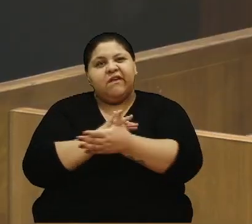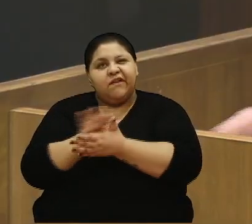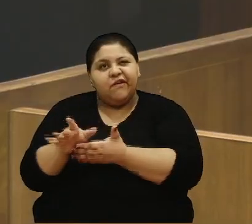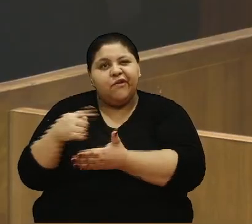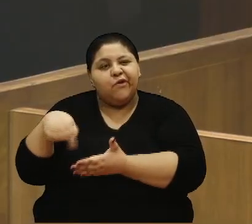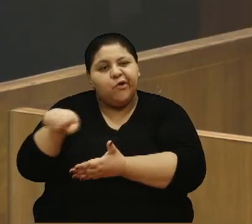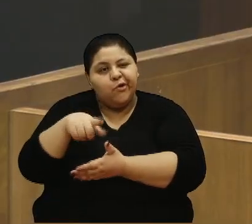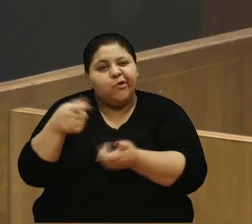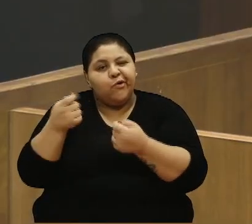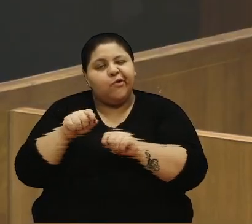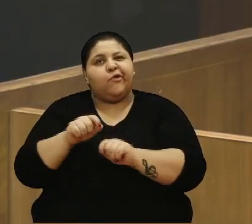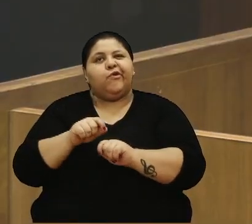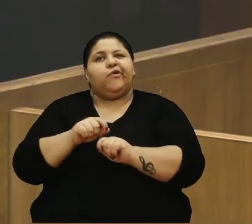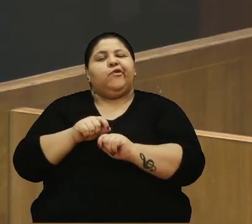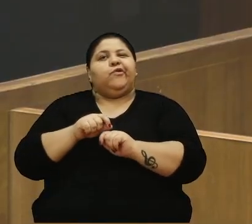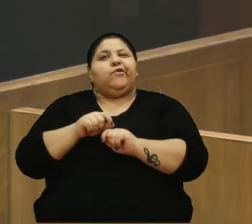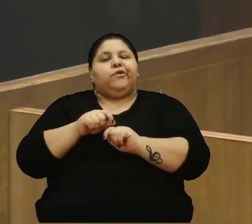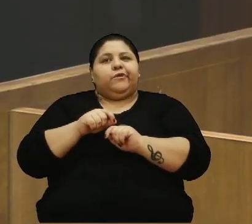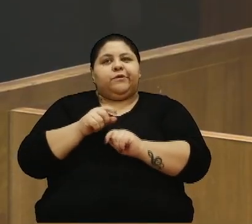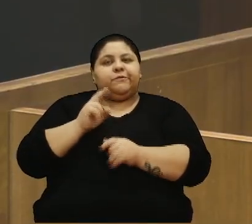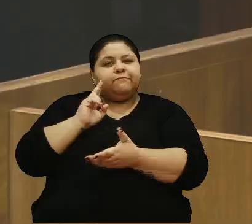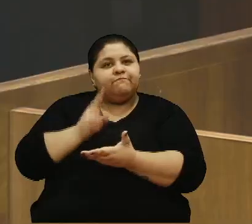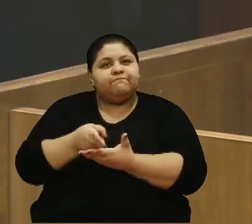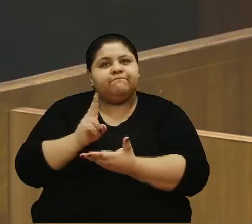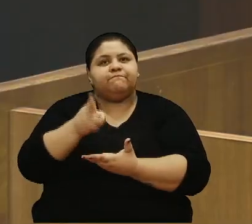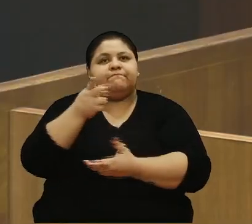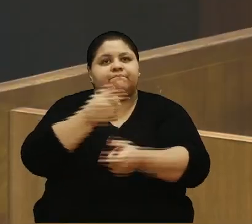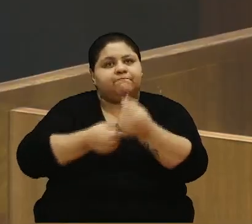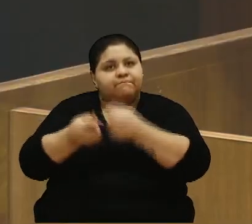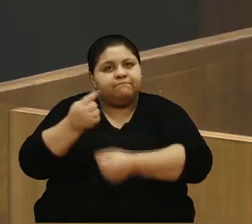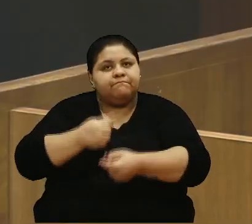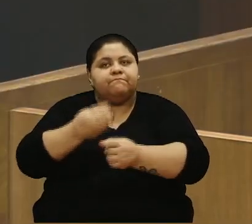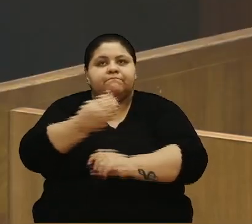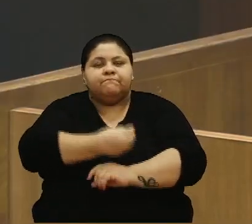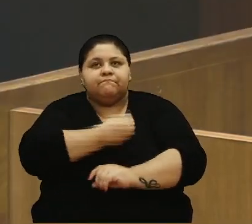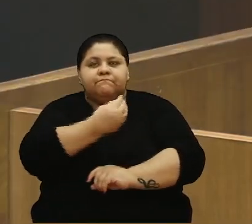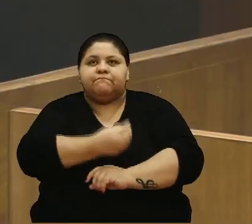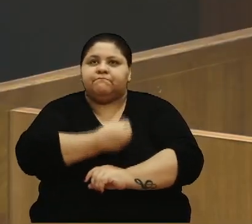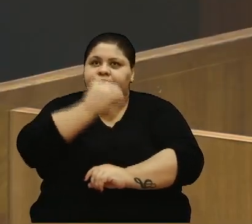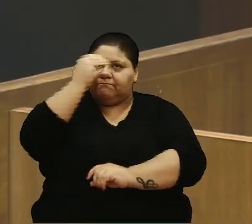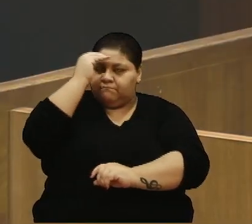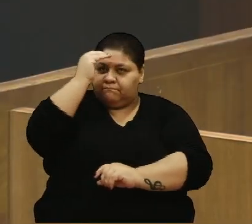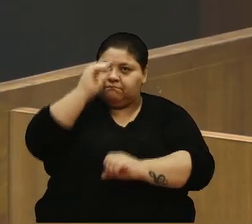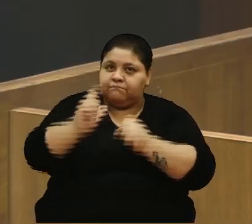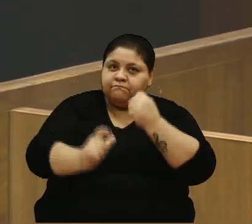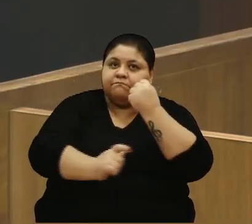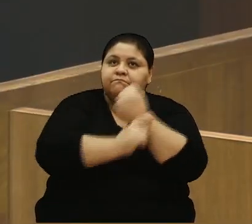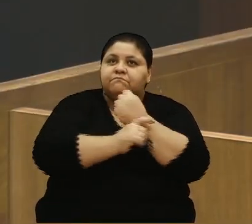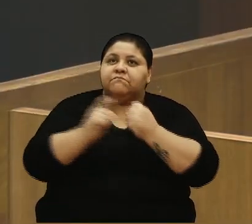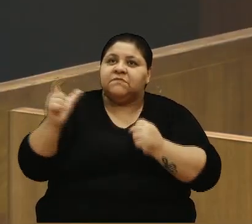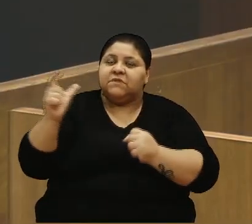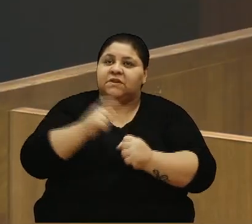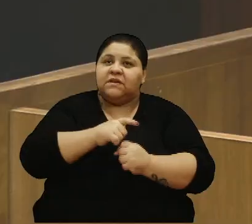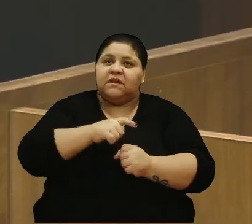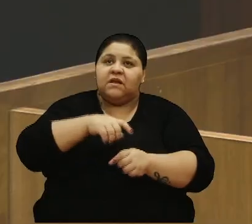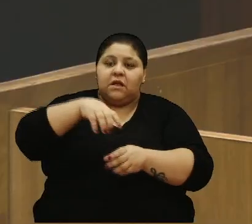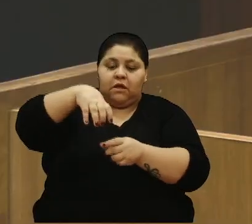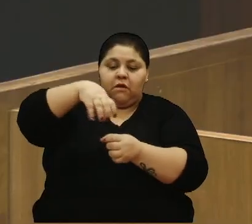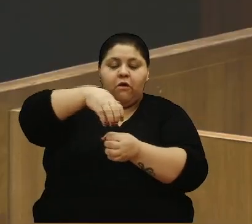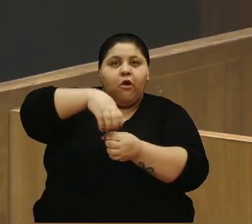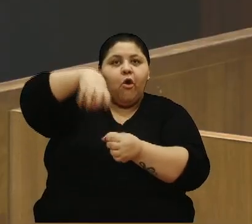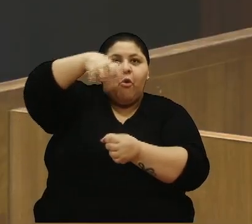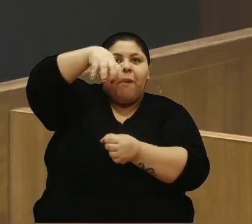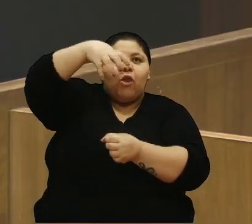gente precisa tocar a economia, tocar a vida com respeito, com segurança, é o balonismo. Nós teremos o